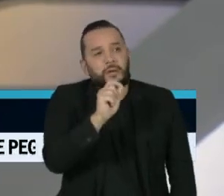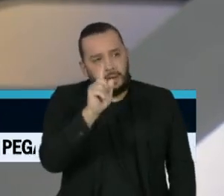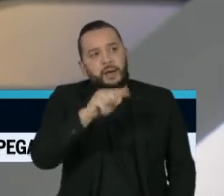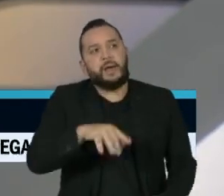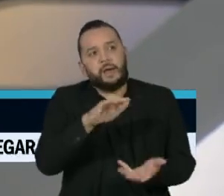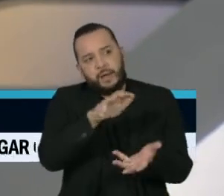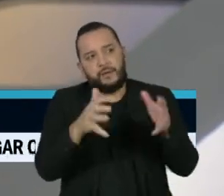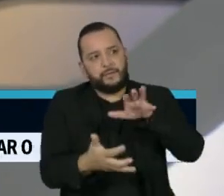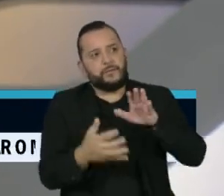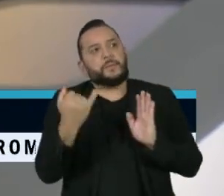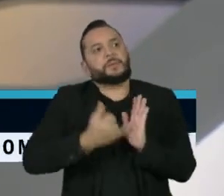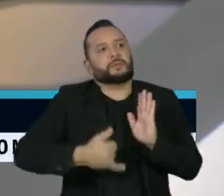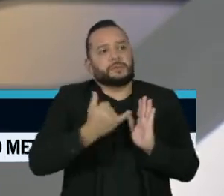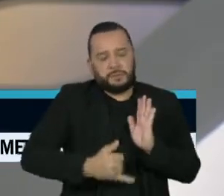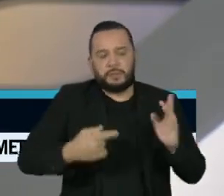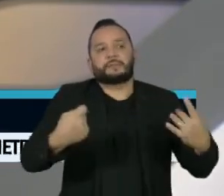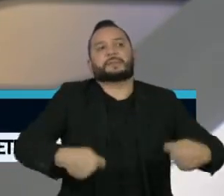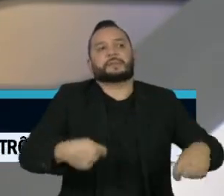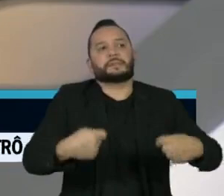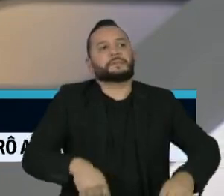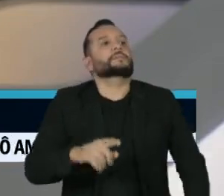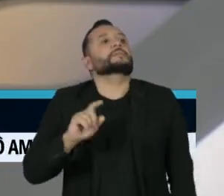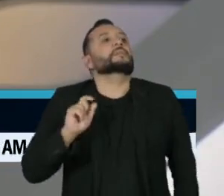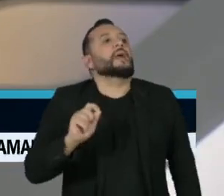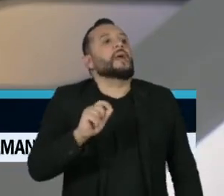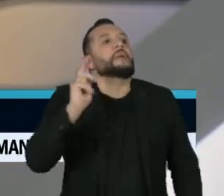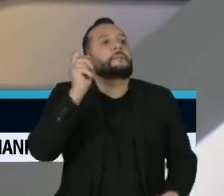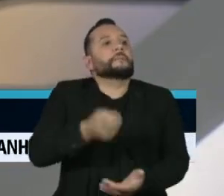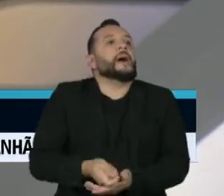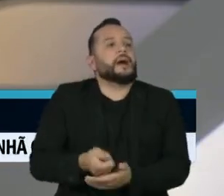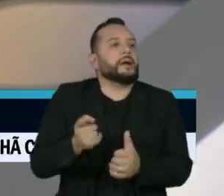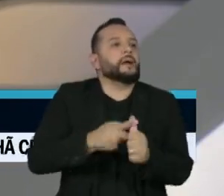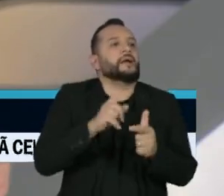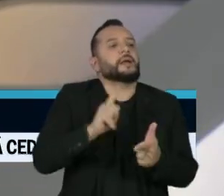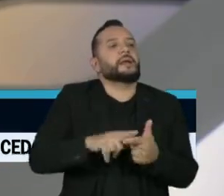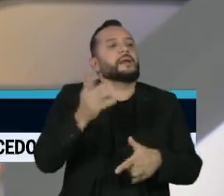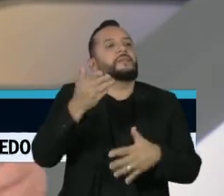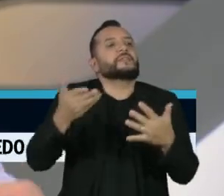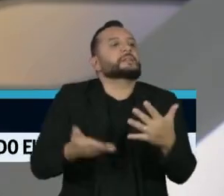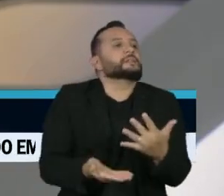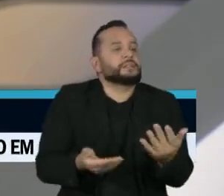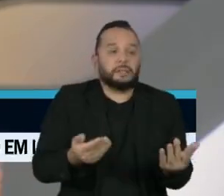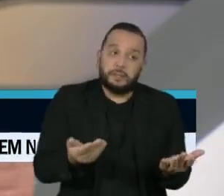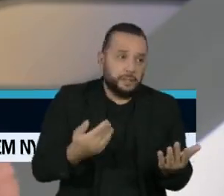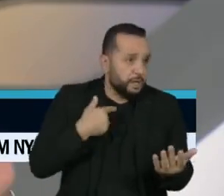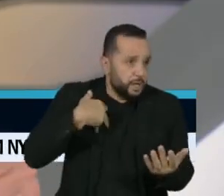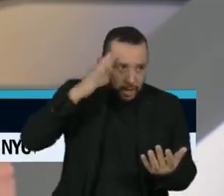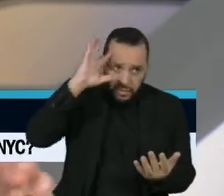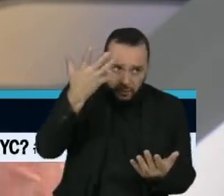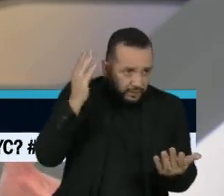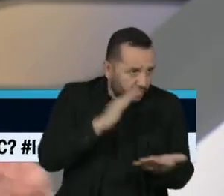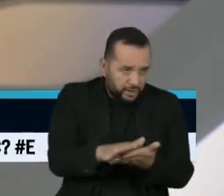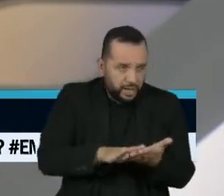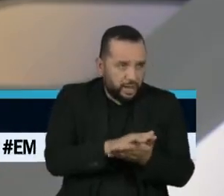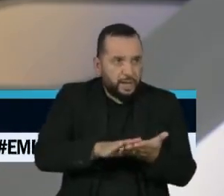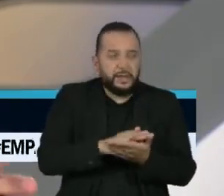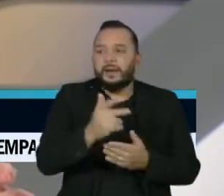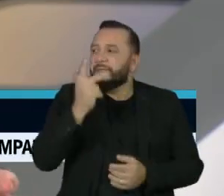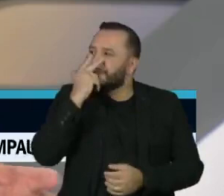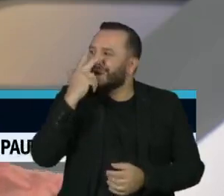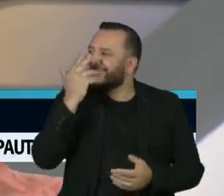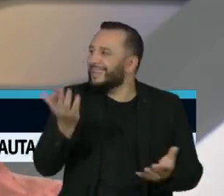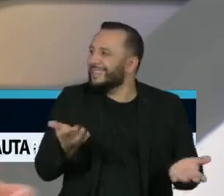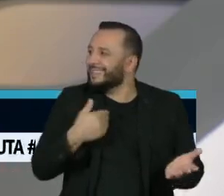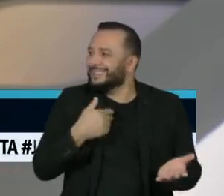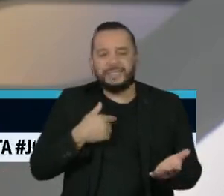reforma tributária. Quer dizer, quem paga o quê, quem financia o quê. Enquanto não resolver isso, eu acho que a gente vai estar com um puxadinho, que para